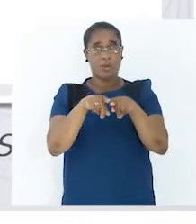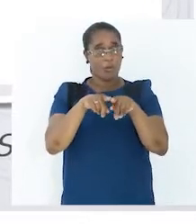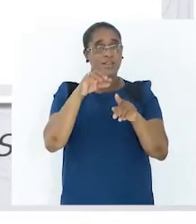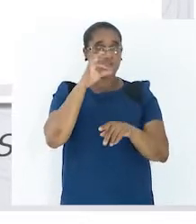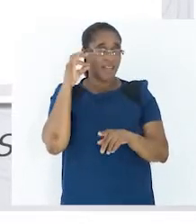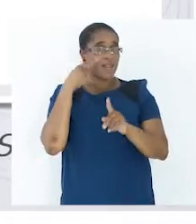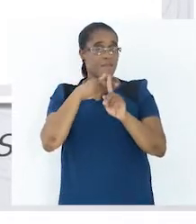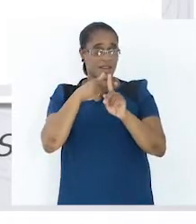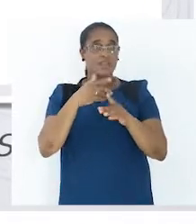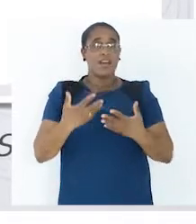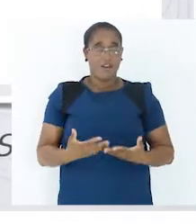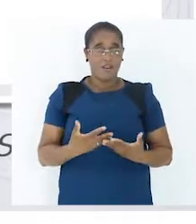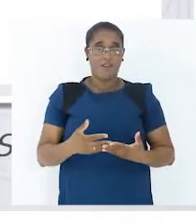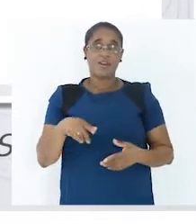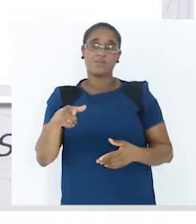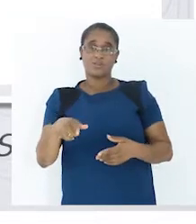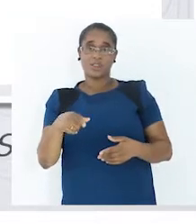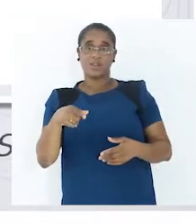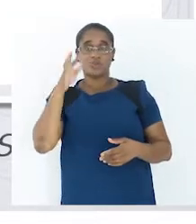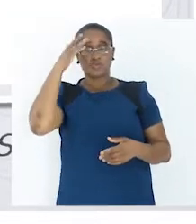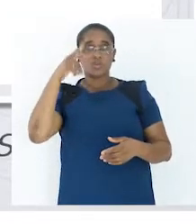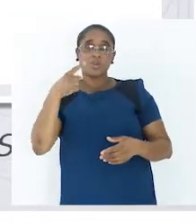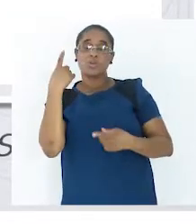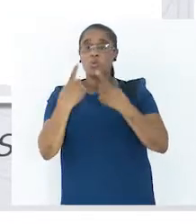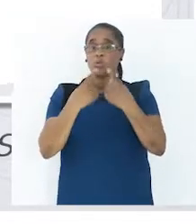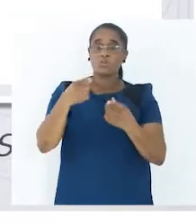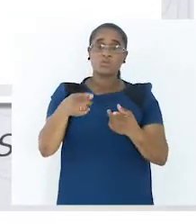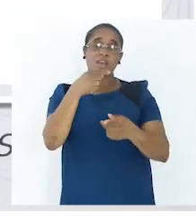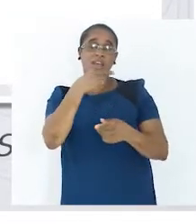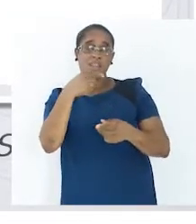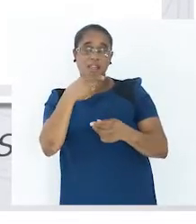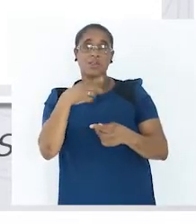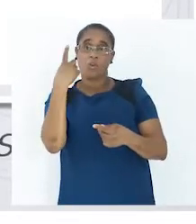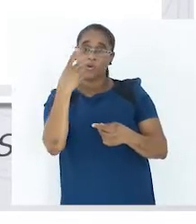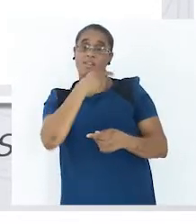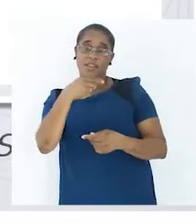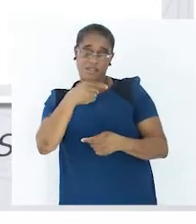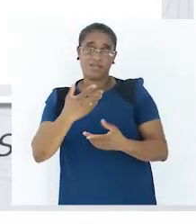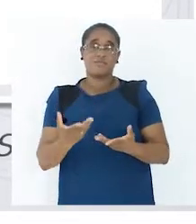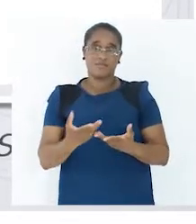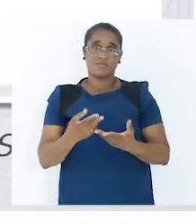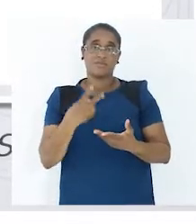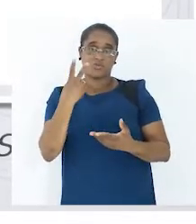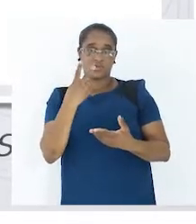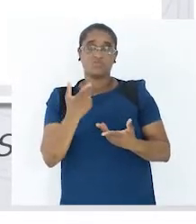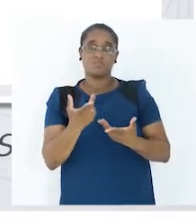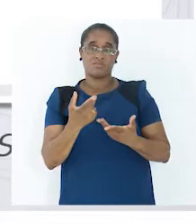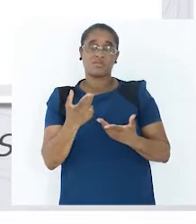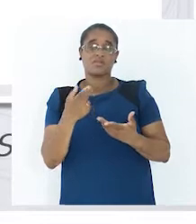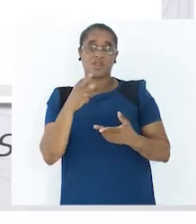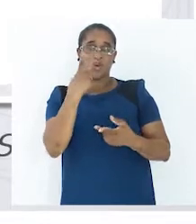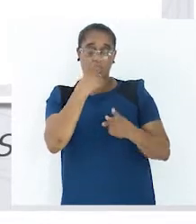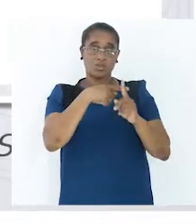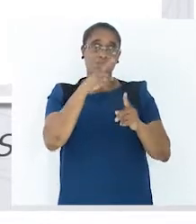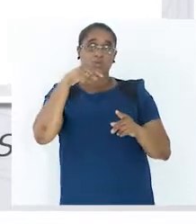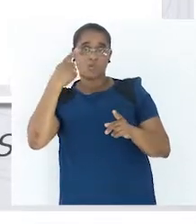sinal. Agora nós temos um binômio em que um dos termos é negativo, isto é, os dois termos têm sinais contrários,